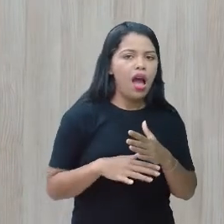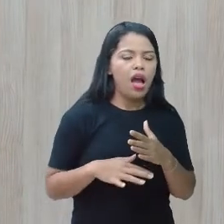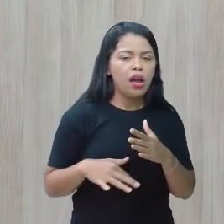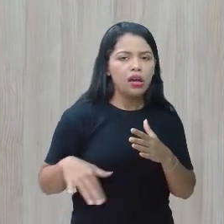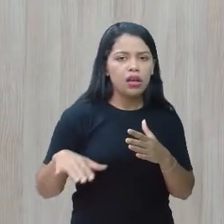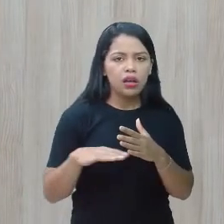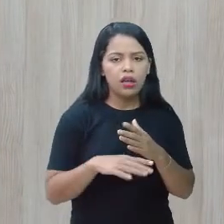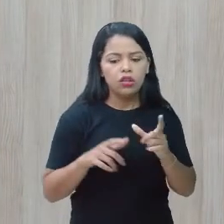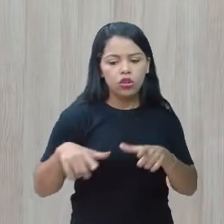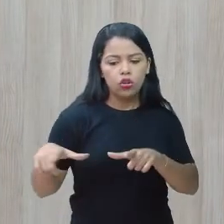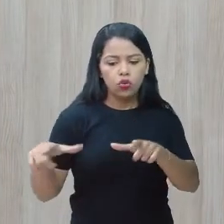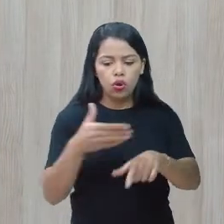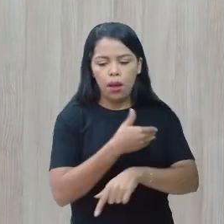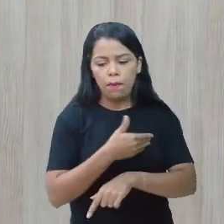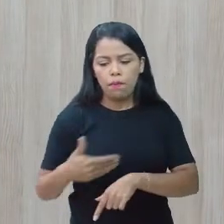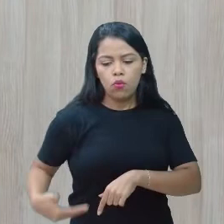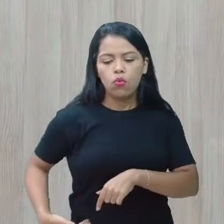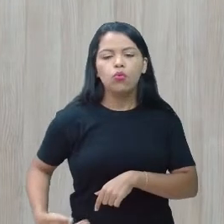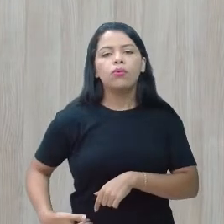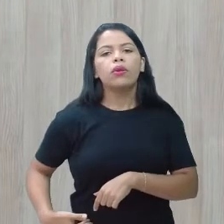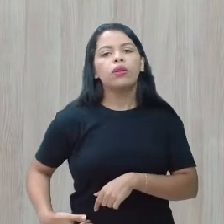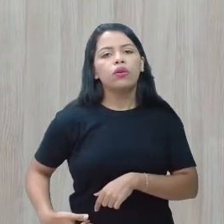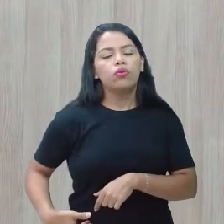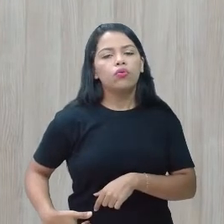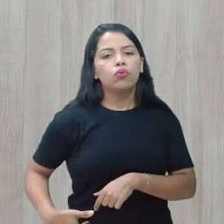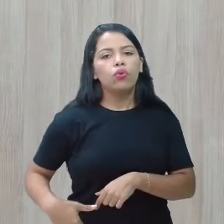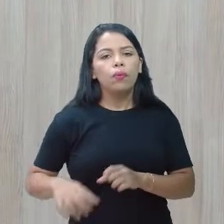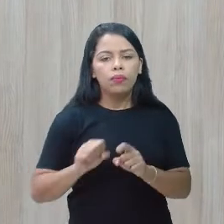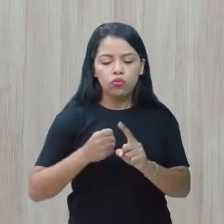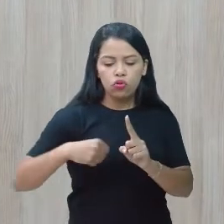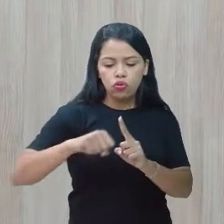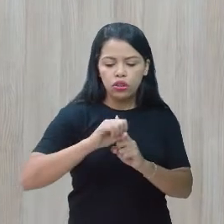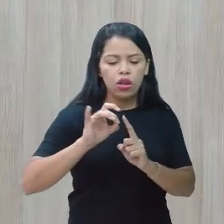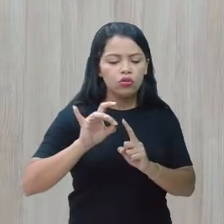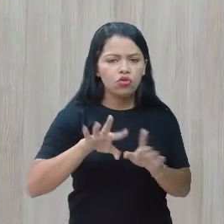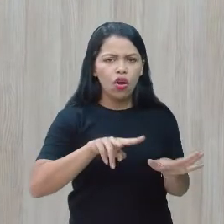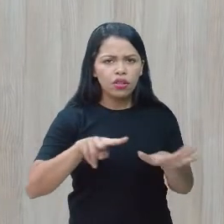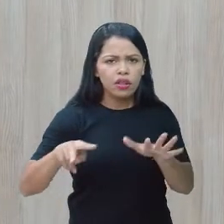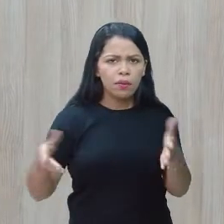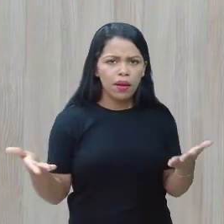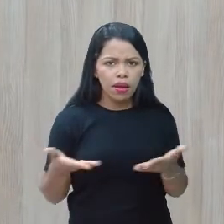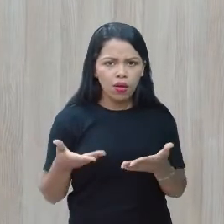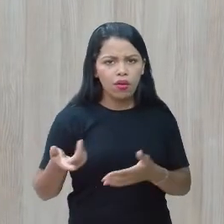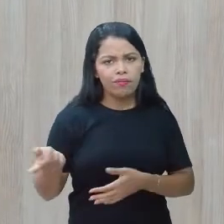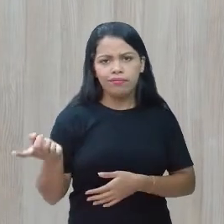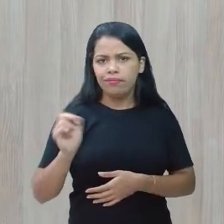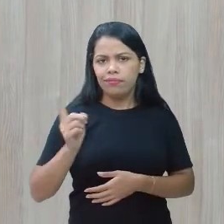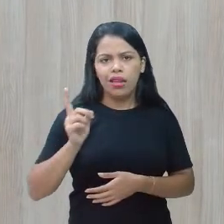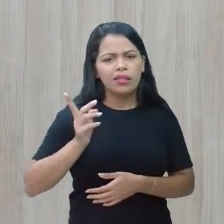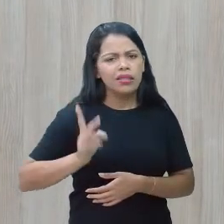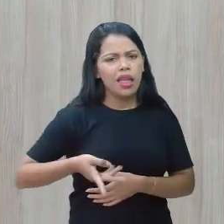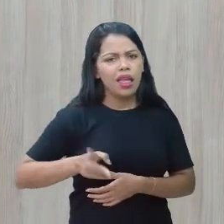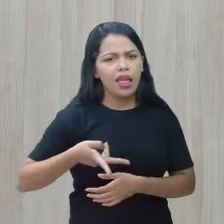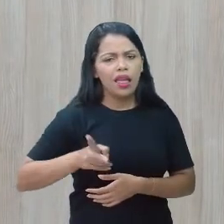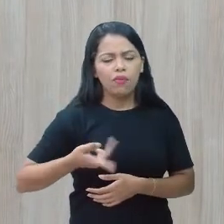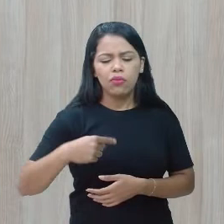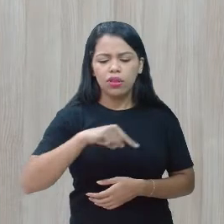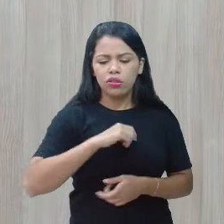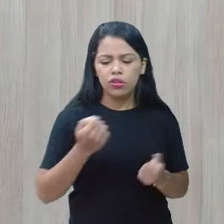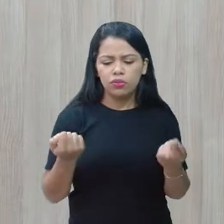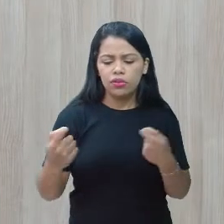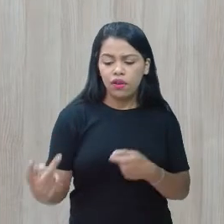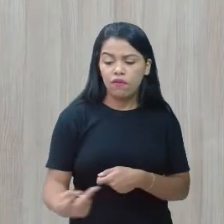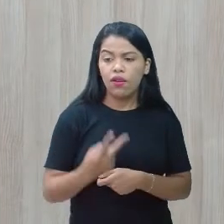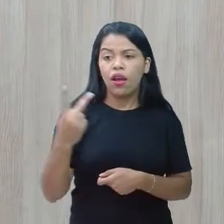públicos, pela sociedade. Só nesta semana, não. O tempo todo precisamos